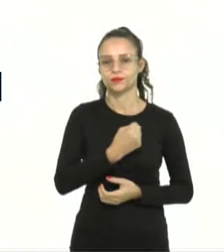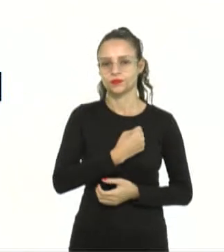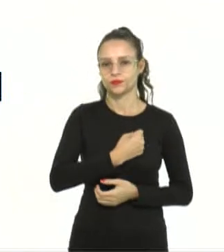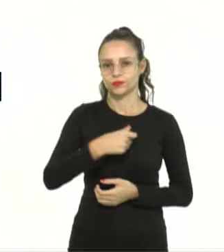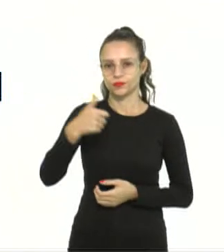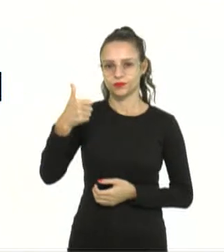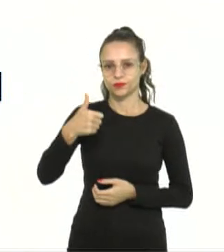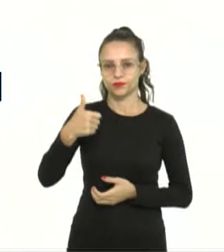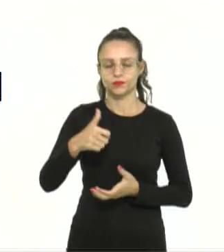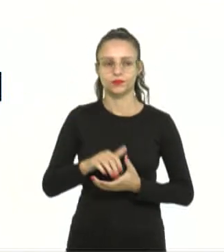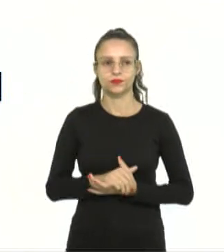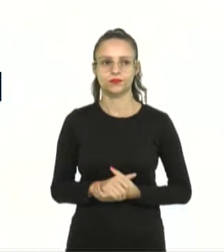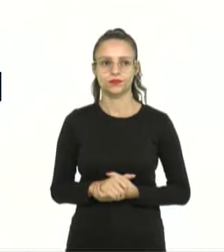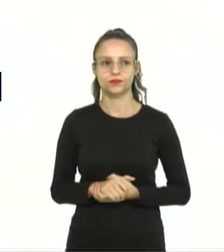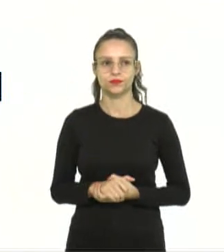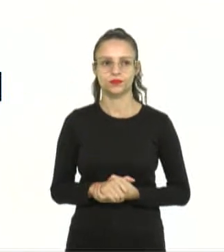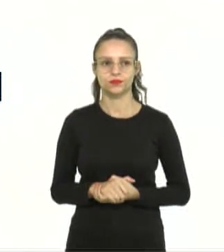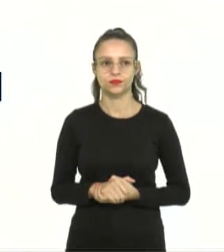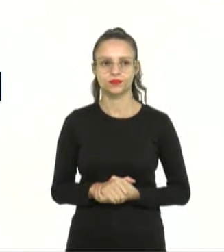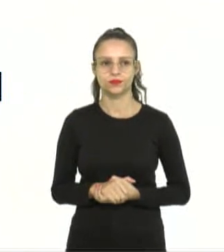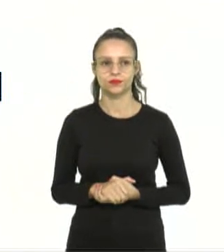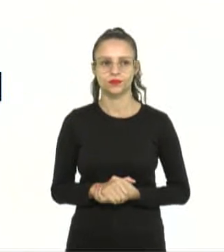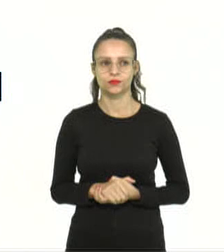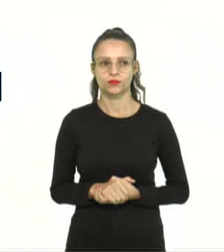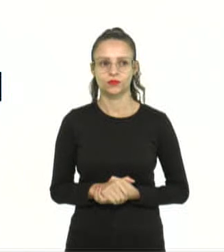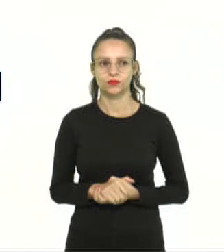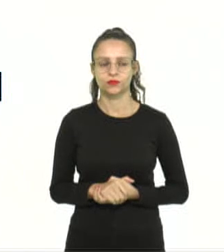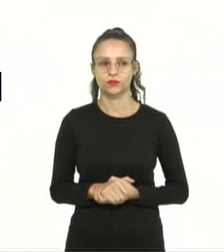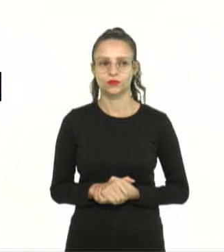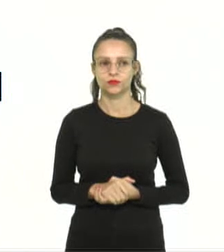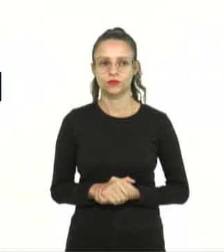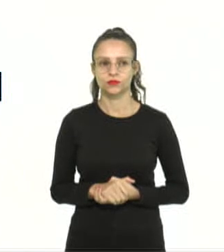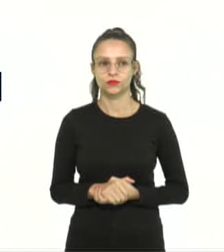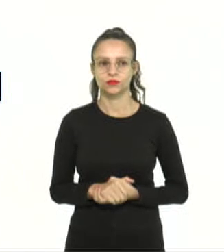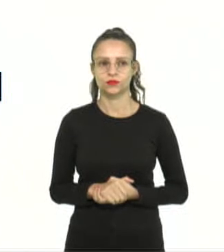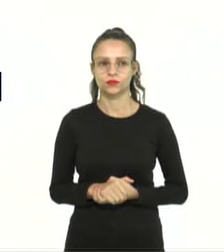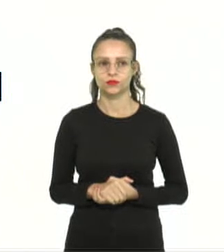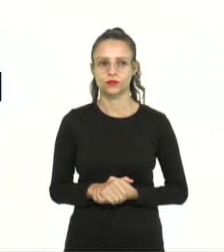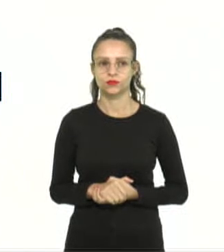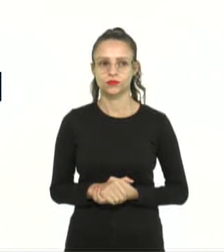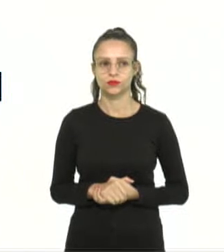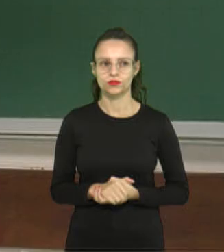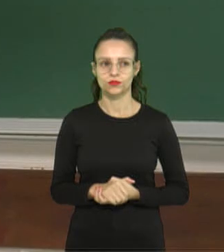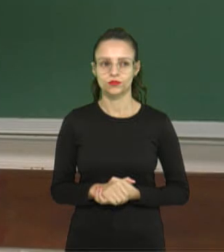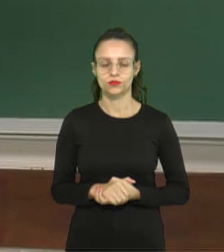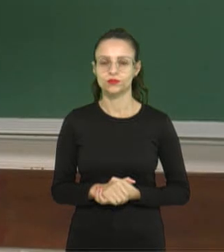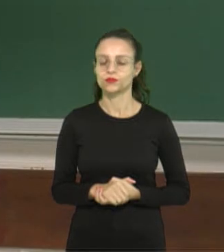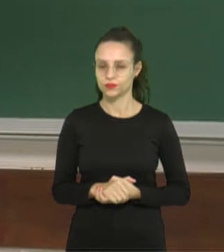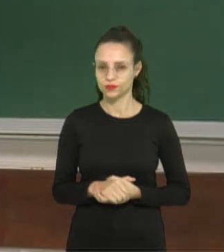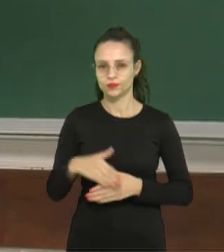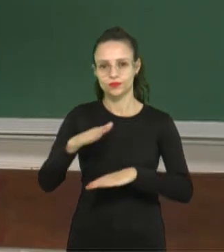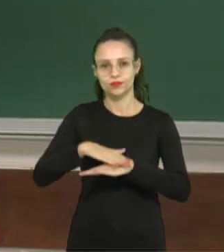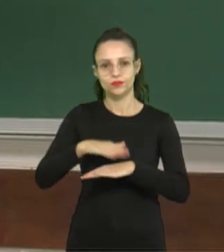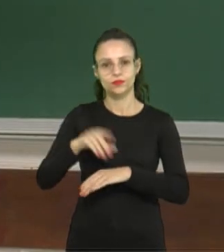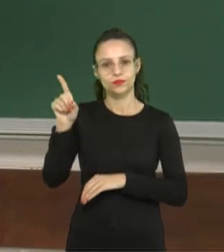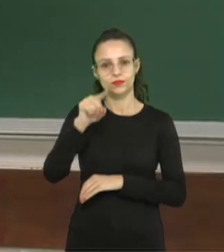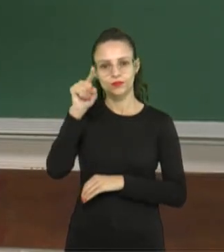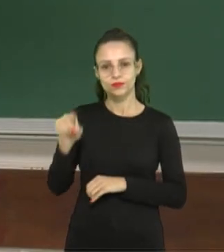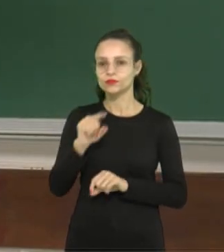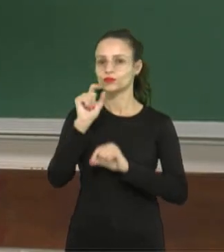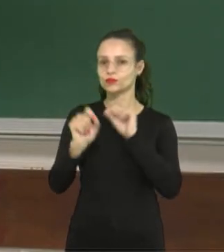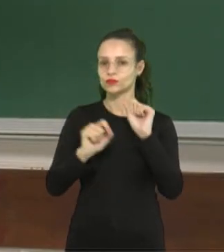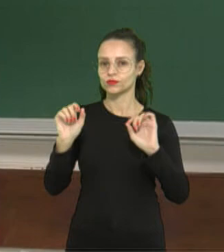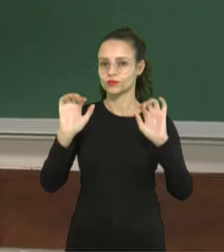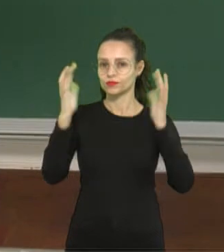quiz. Señala apenas as fiestas e tradições que estudamos hoje, tá? Você vai assinalar as festas que